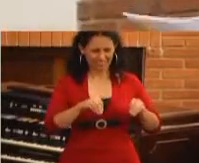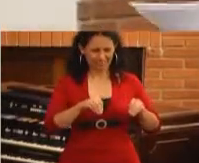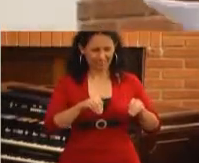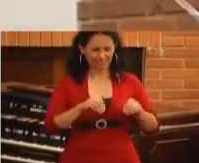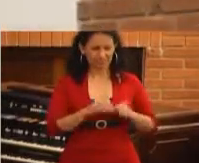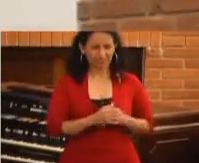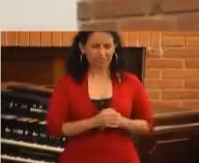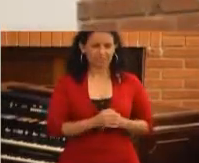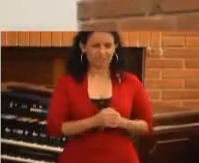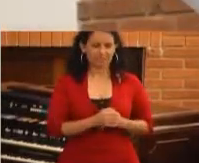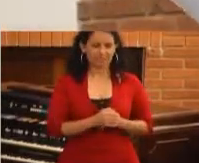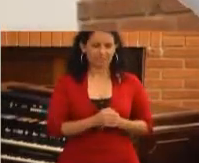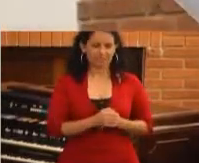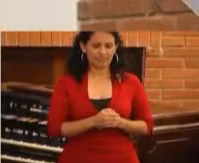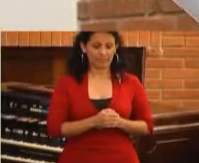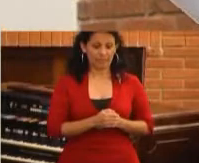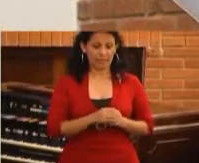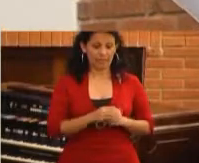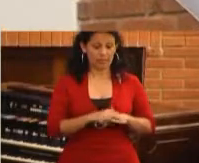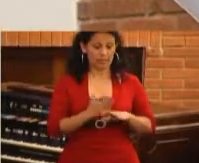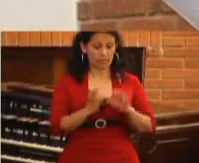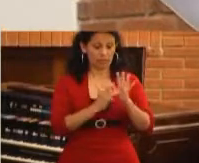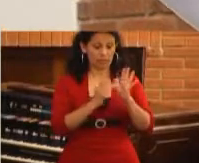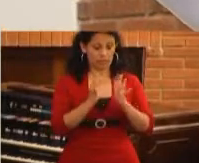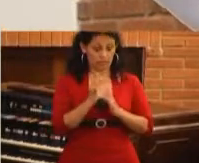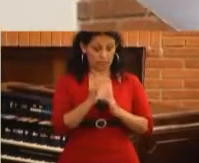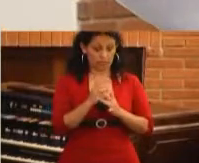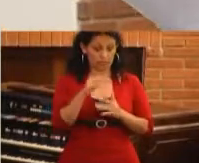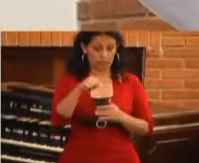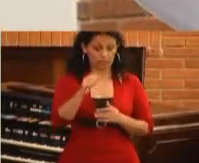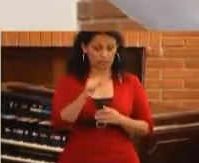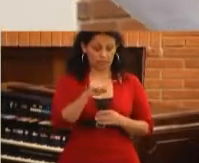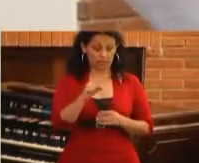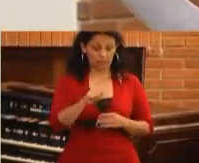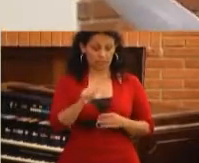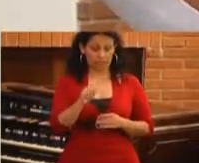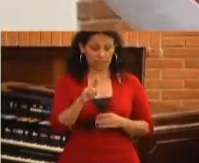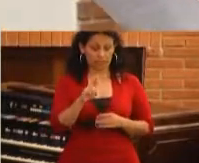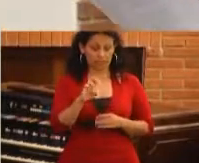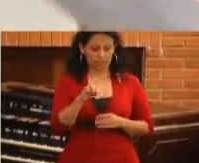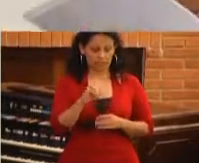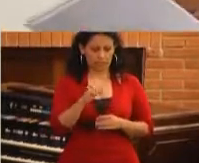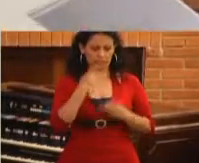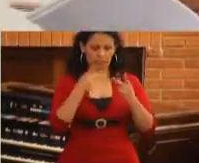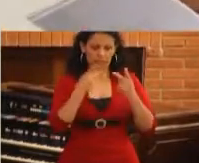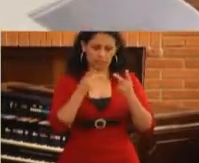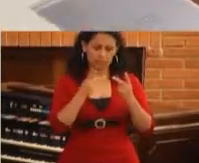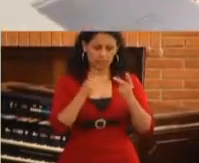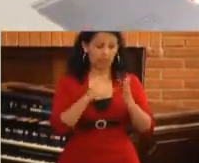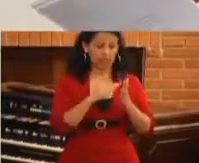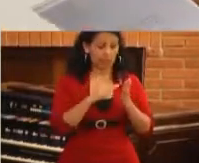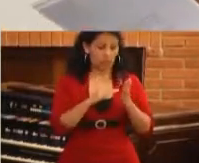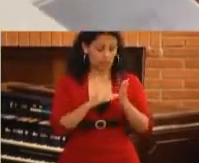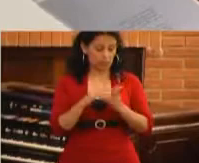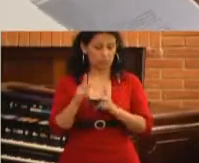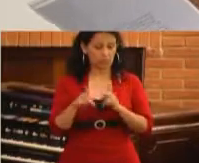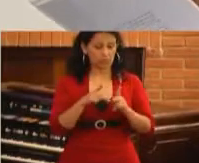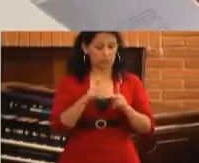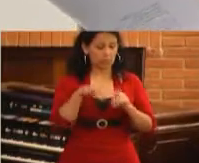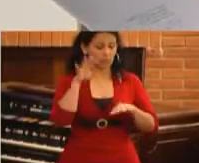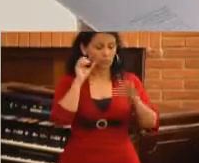Dizia Jesus, o Nazareno, assim: todo aquele que ouve as